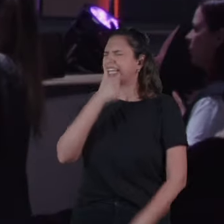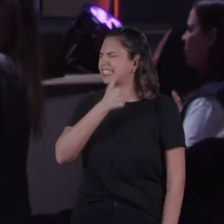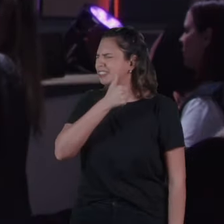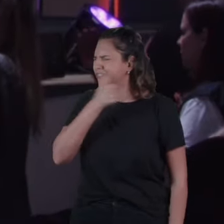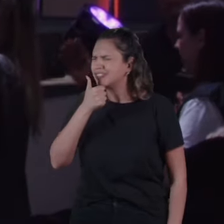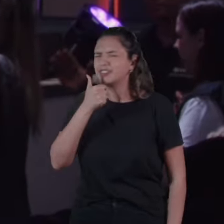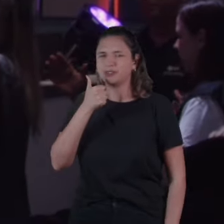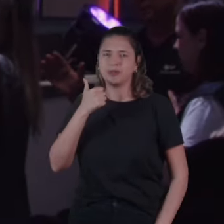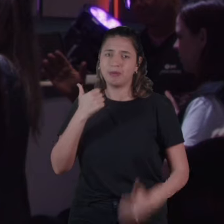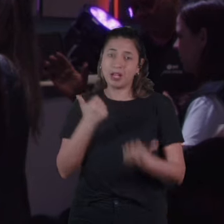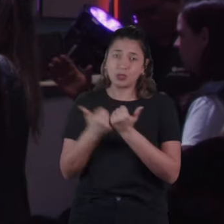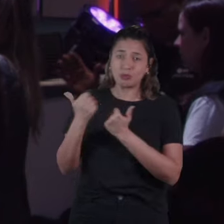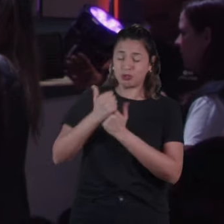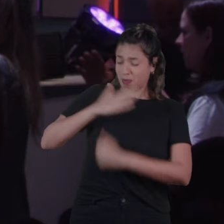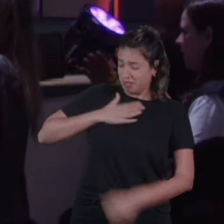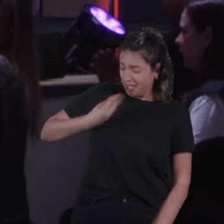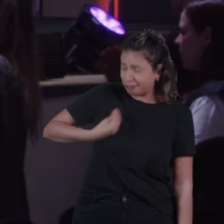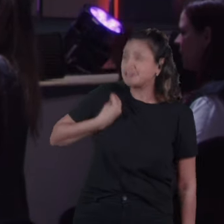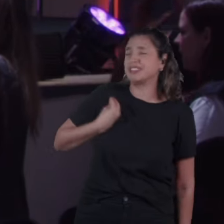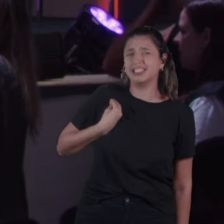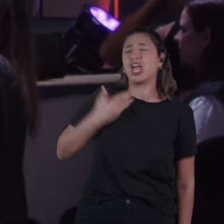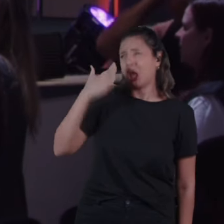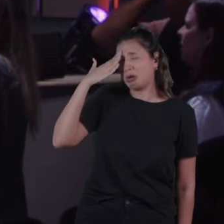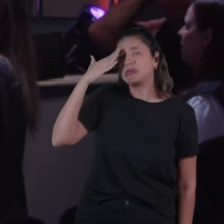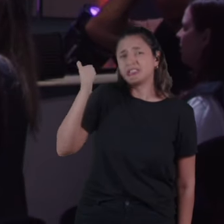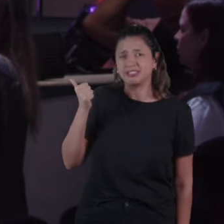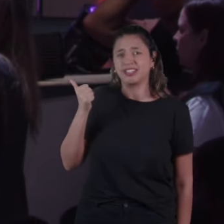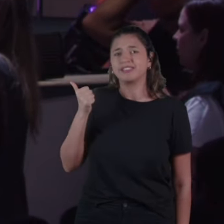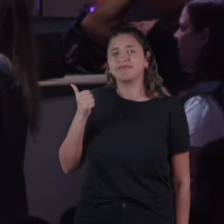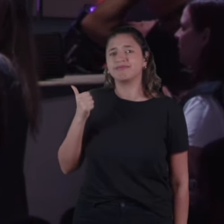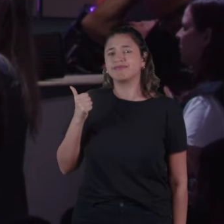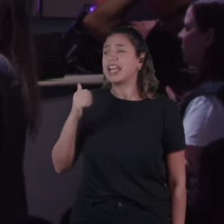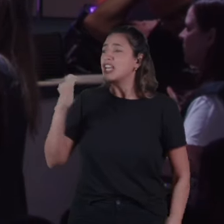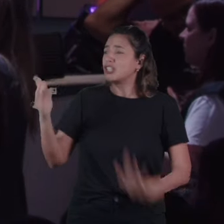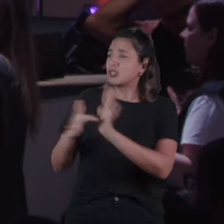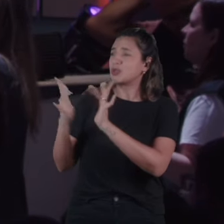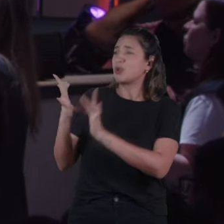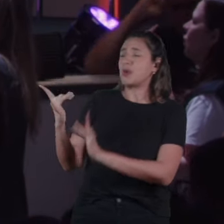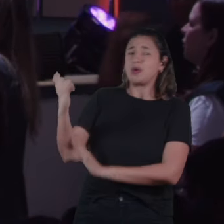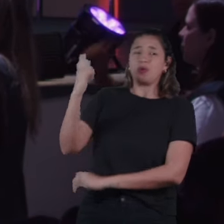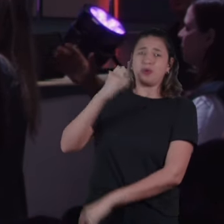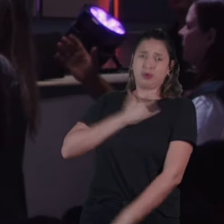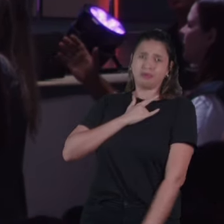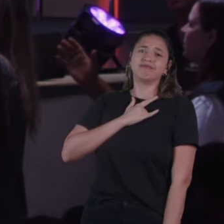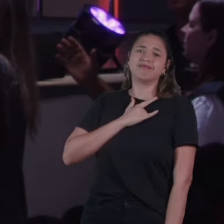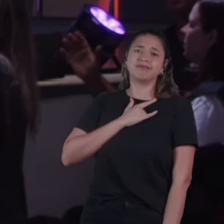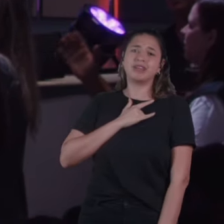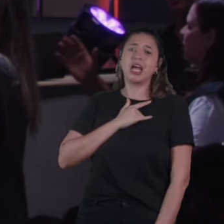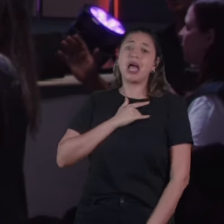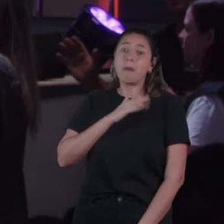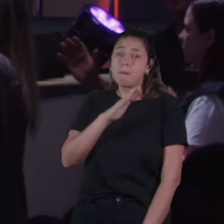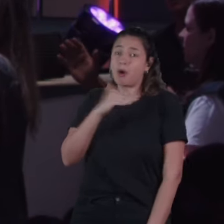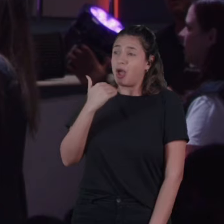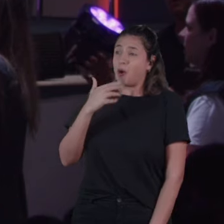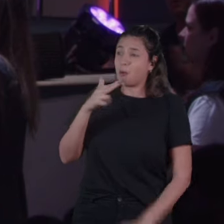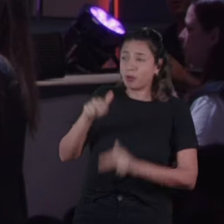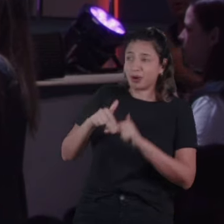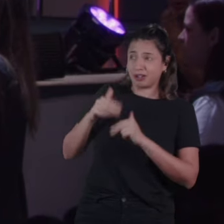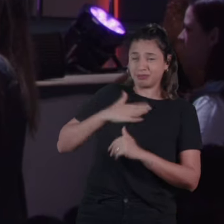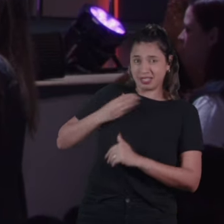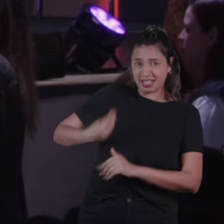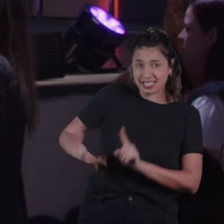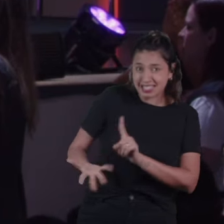meus pecados. Eu sei que o Senhor me amou, morreu por mim, e hoje eu te